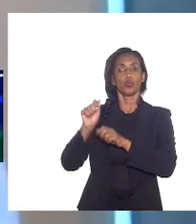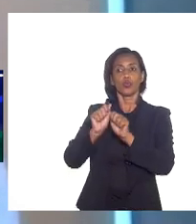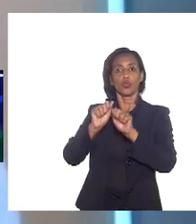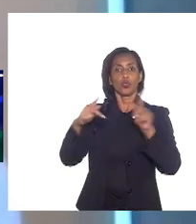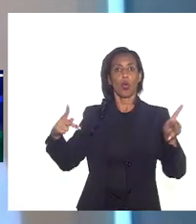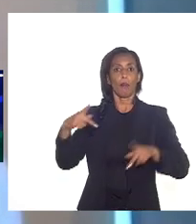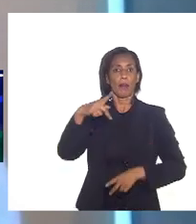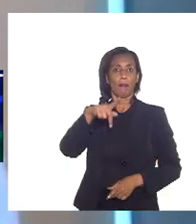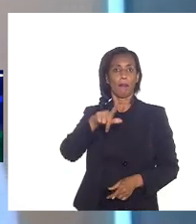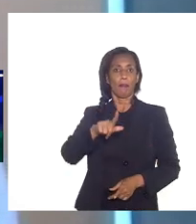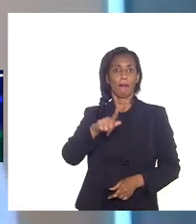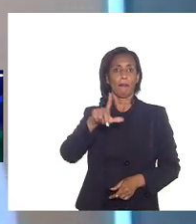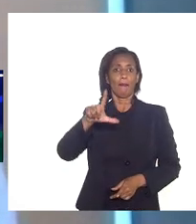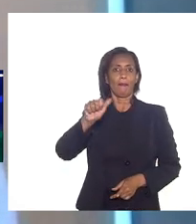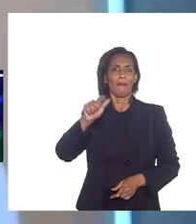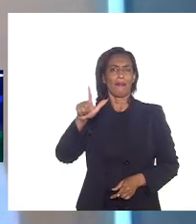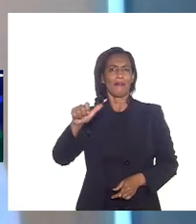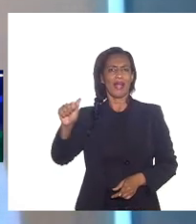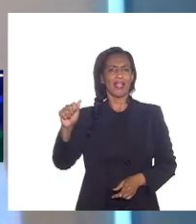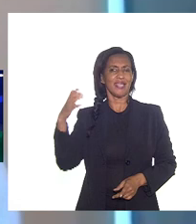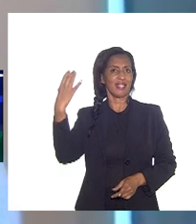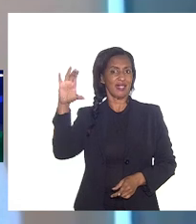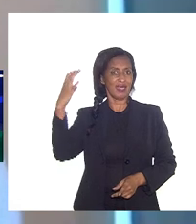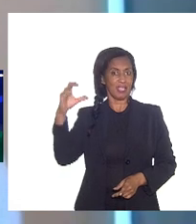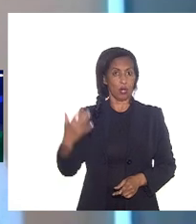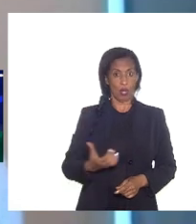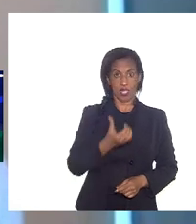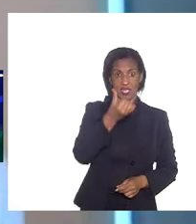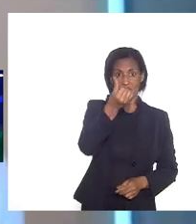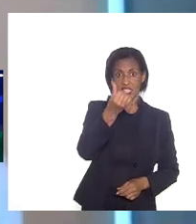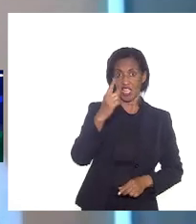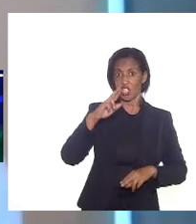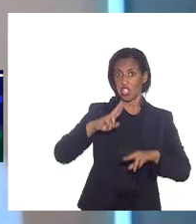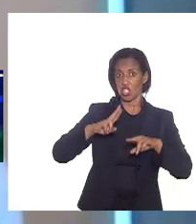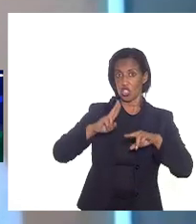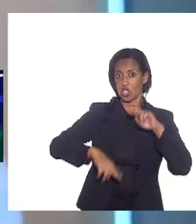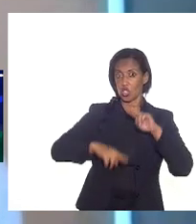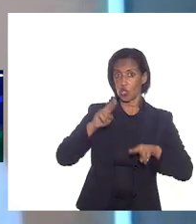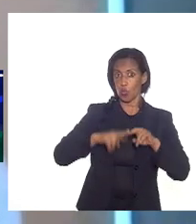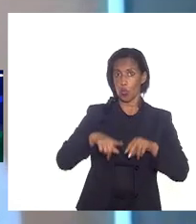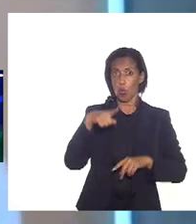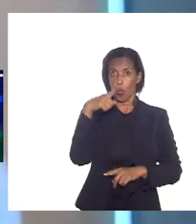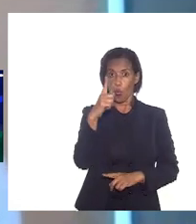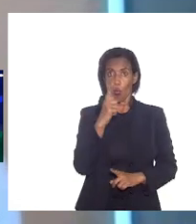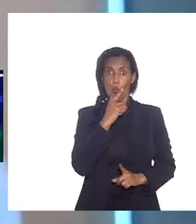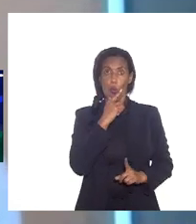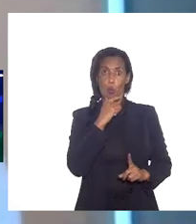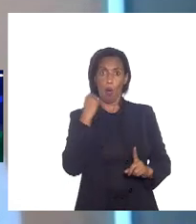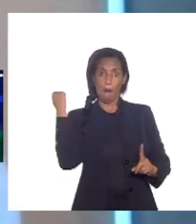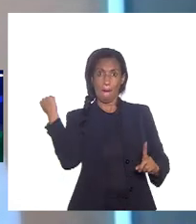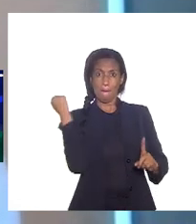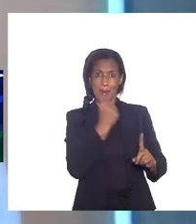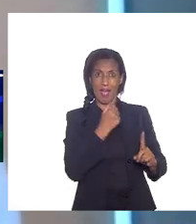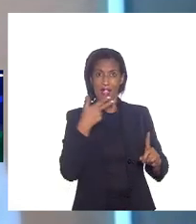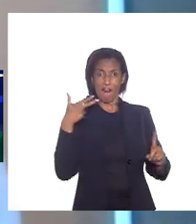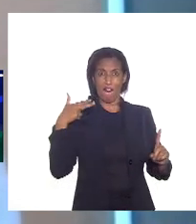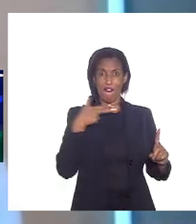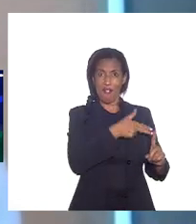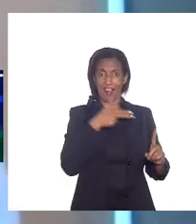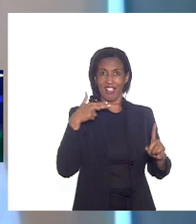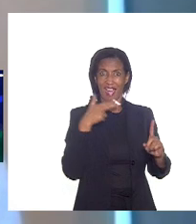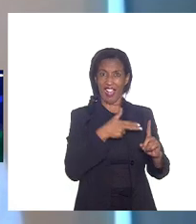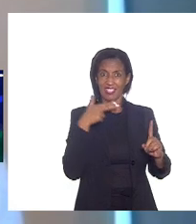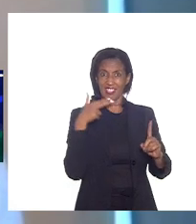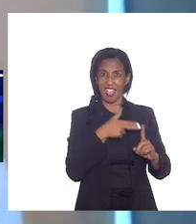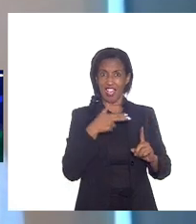Niterói. No dia 6 de junho, deputado Leomar, um homem matou a mulher a facadas e feriu uma criança de